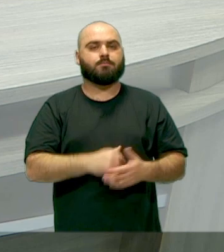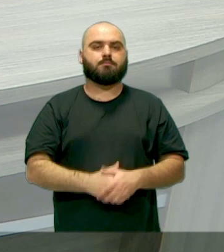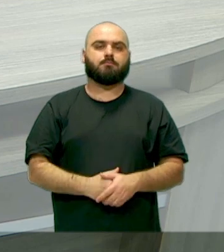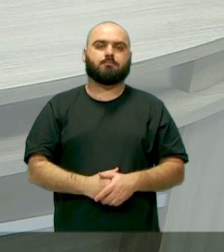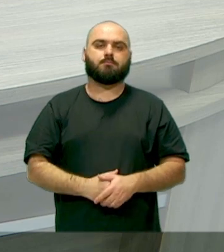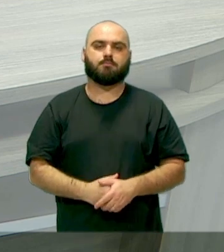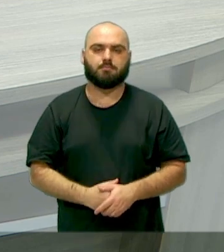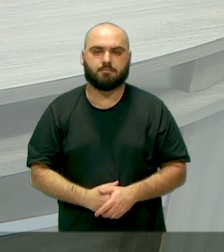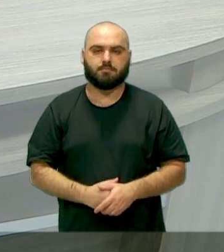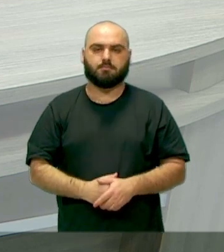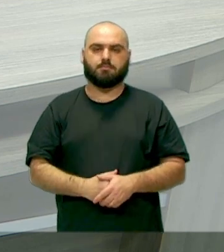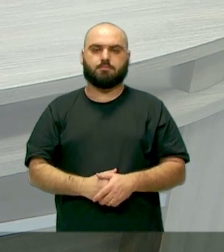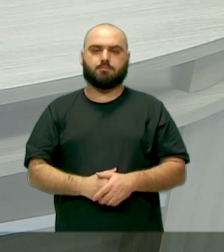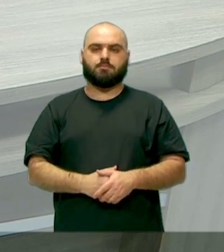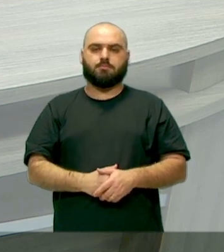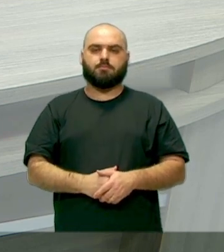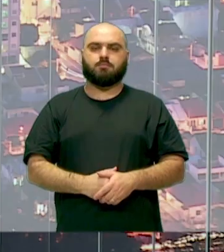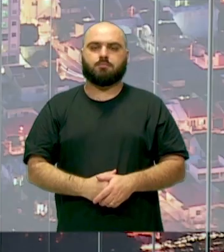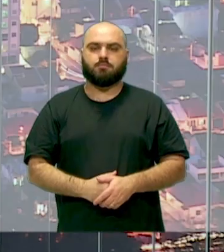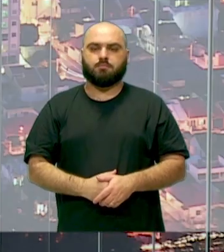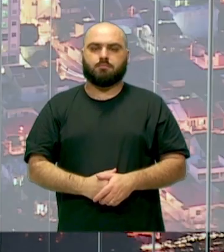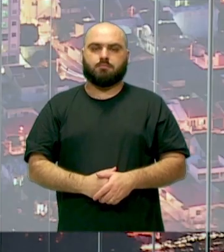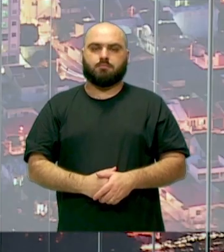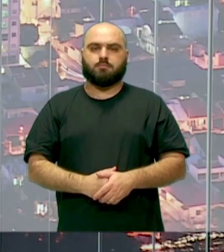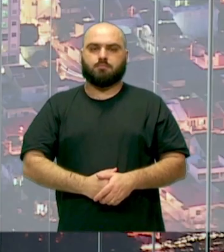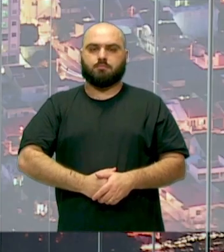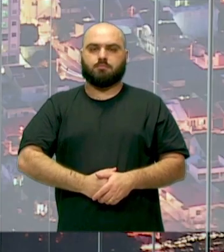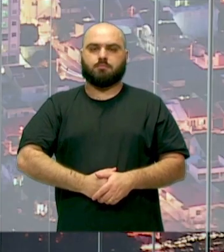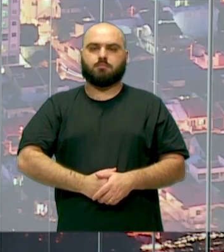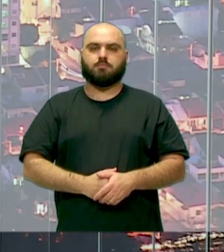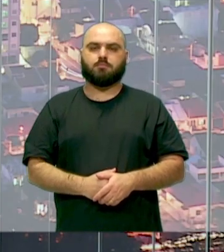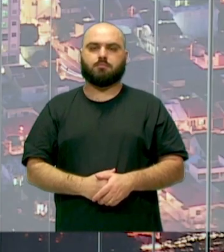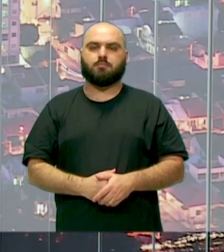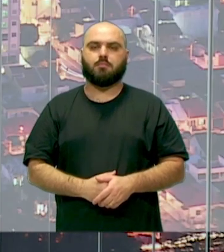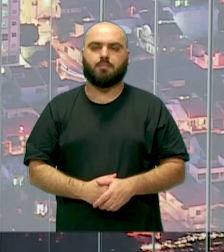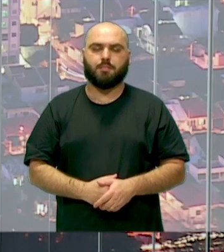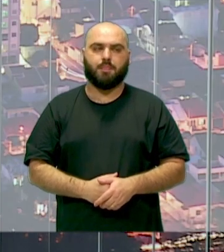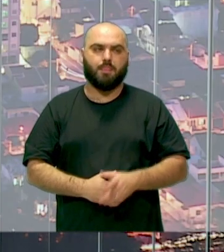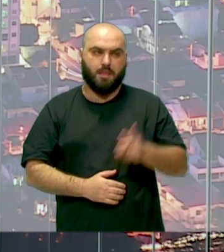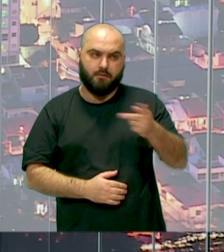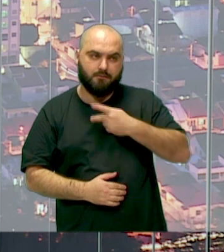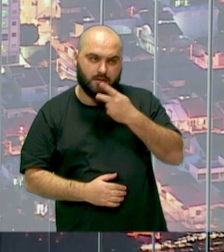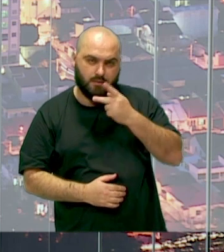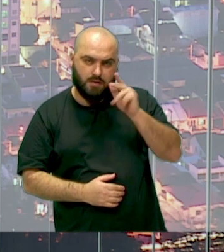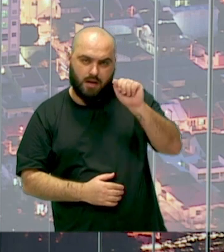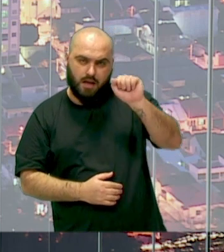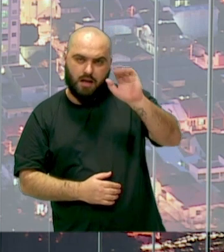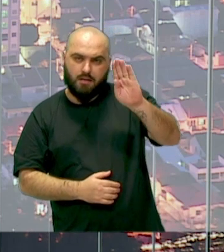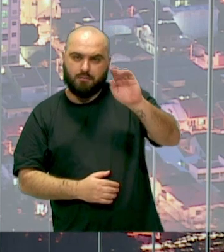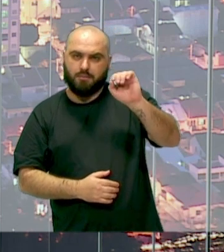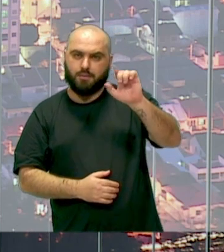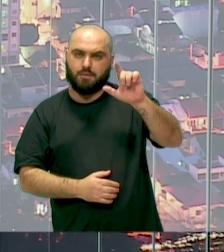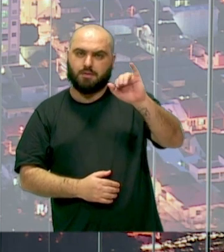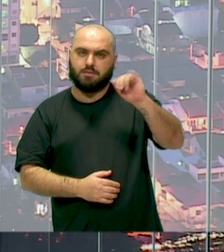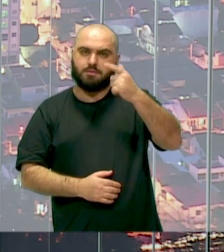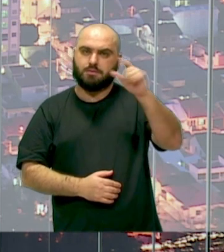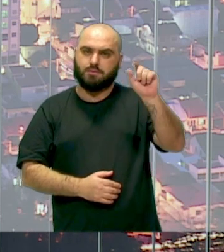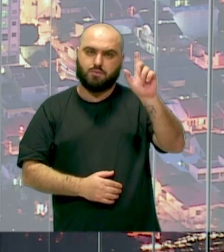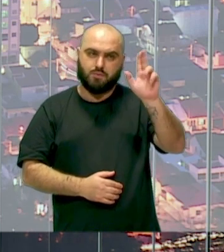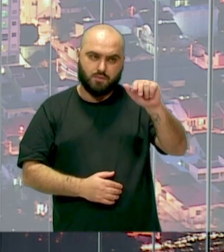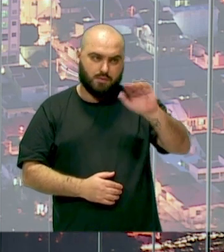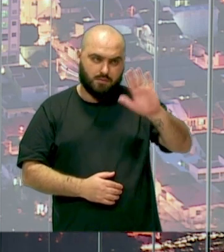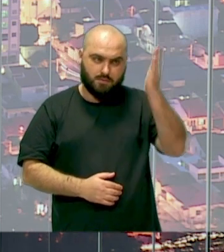E essa, a senhora falava, né, da abolição que nunca aconteceu e